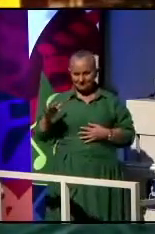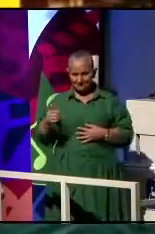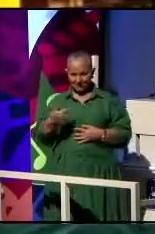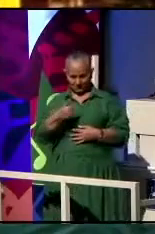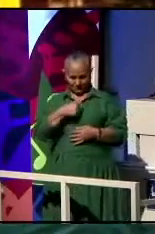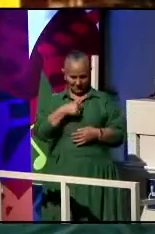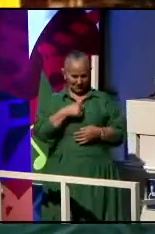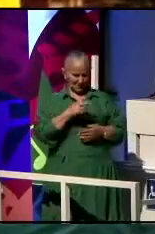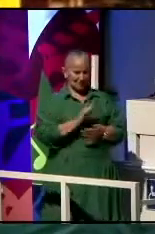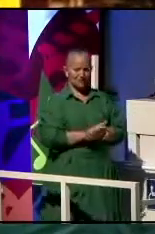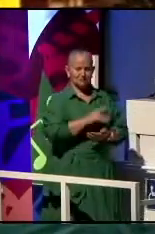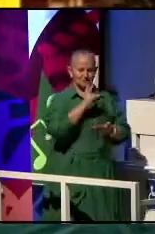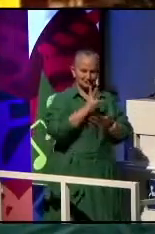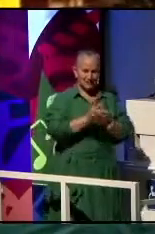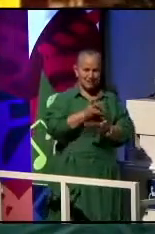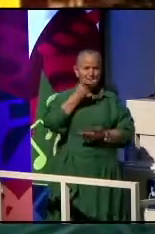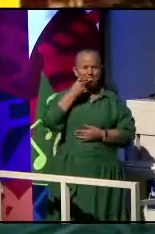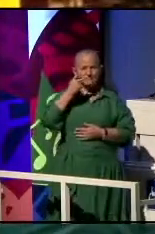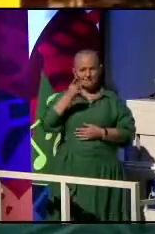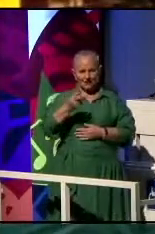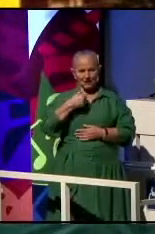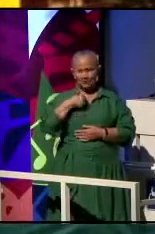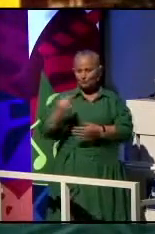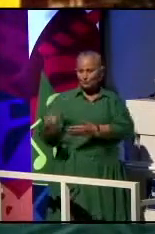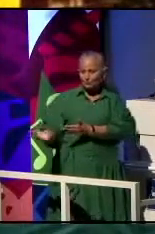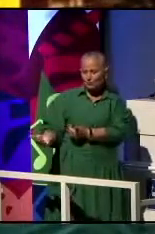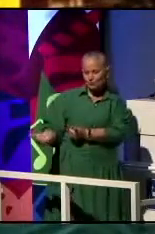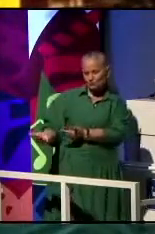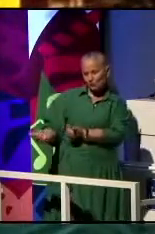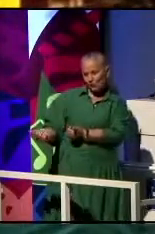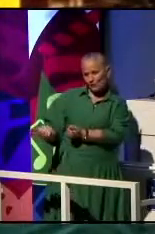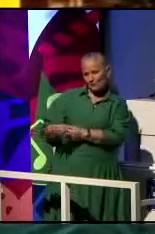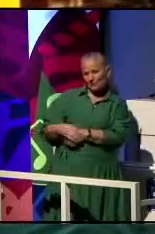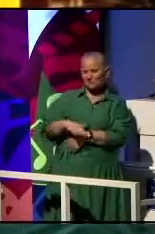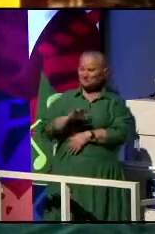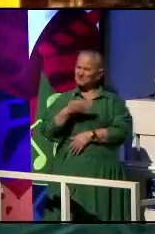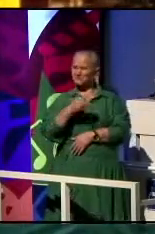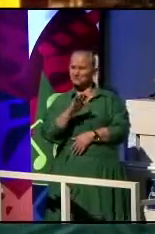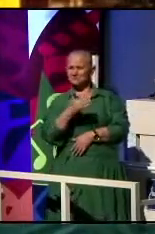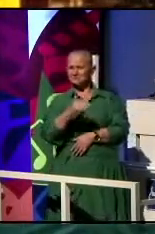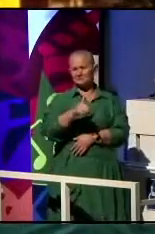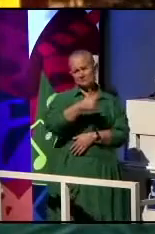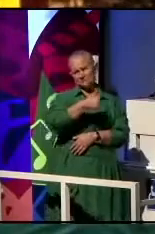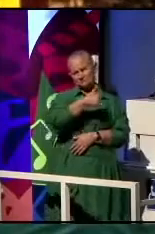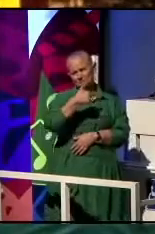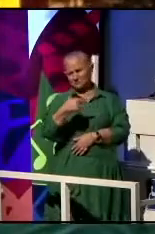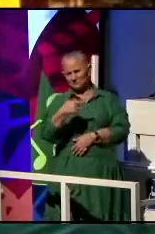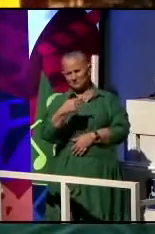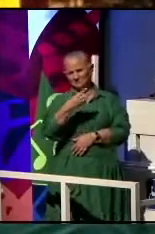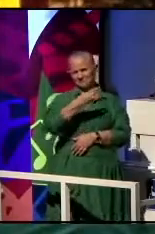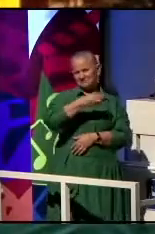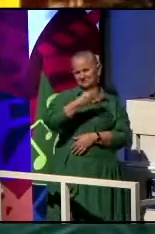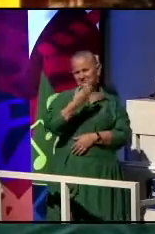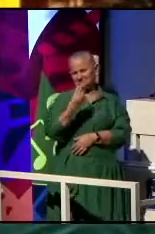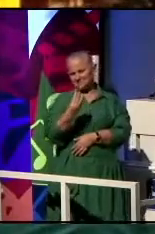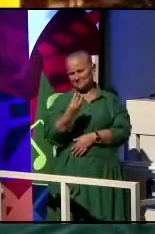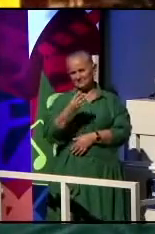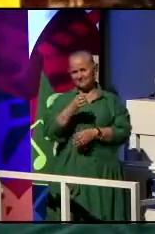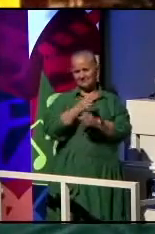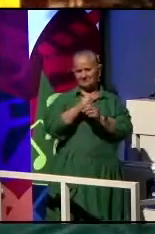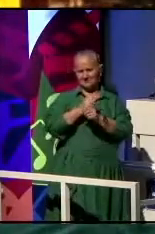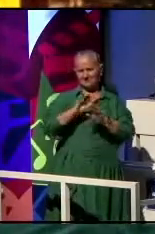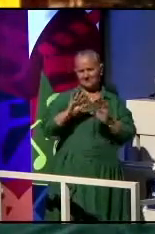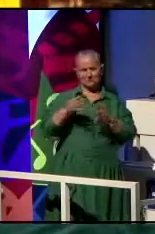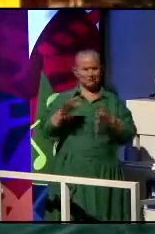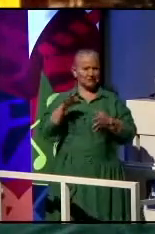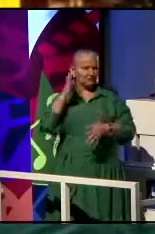castanhos no ombro. Eu era muito jovem, tinha entre 12 e 13 anos, através da Rádio Inconfidência. André está no meio do